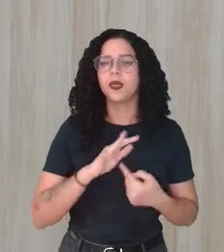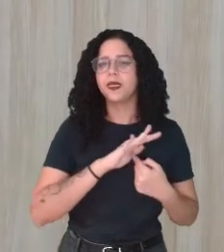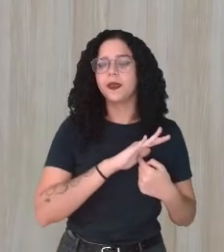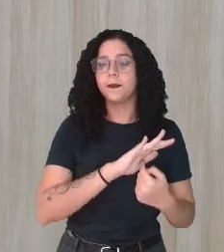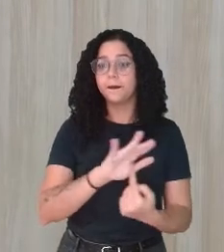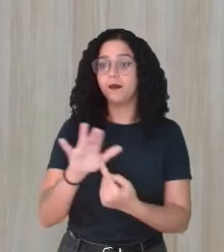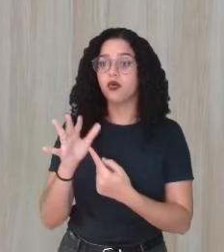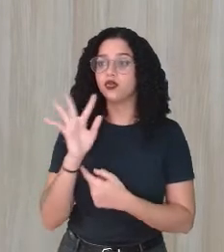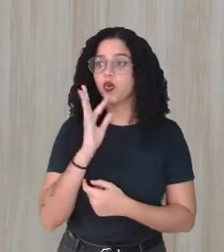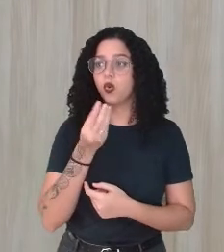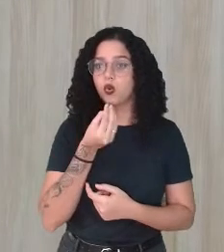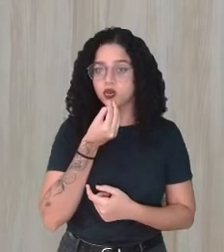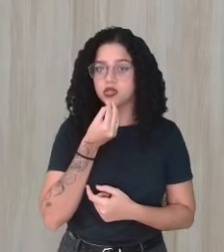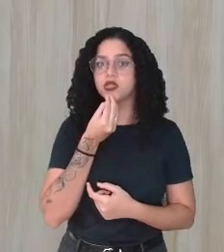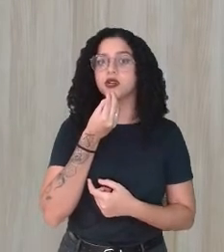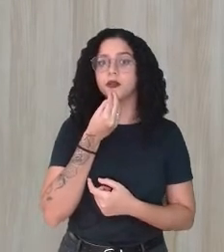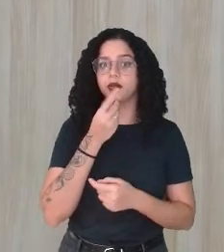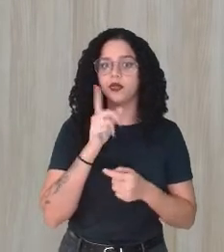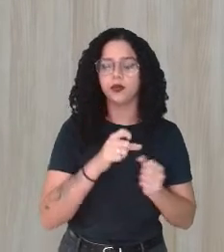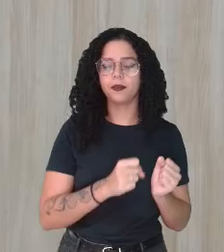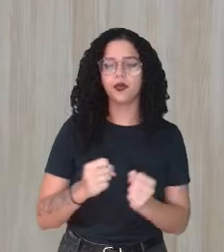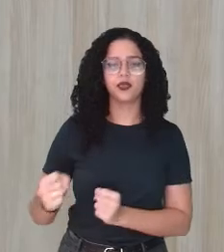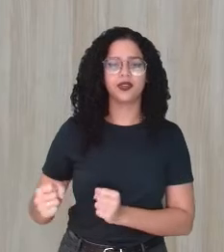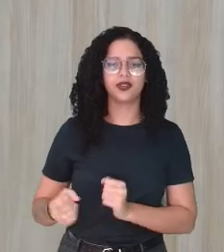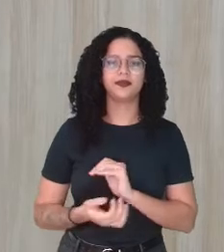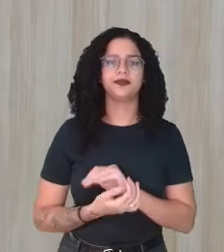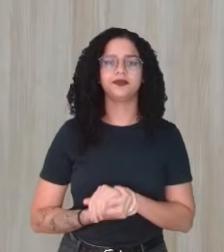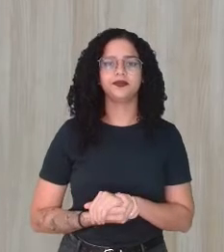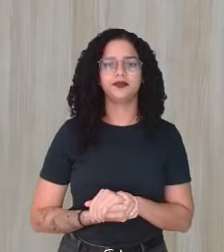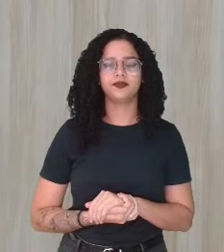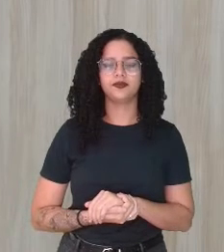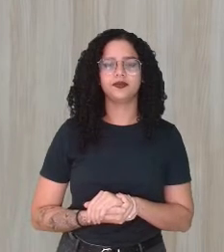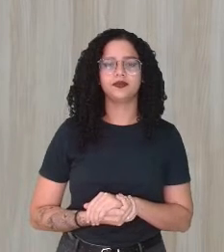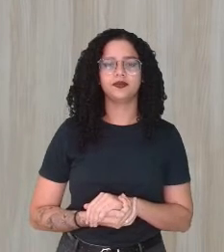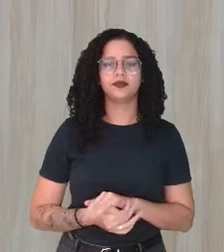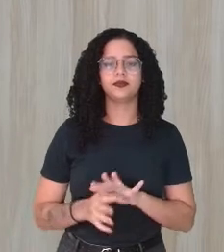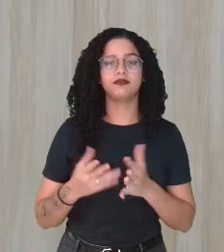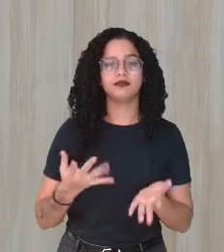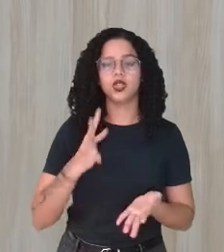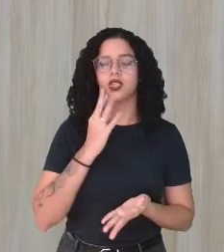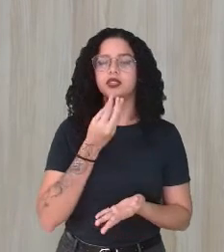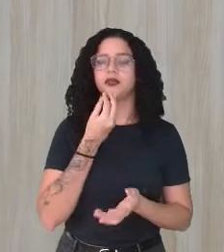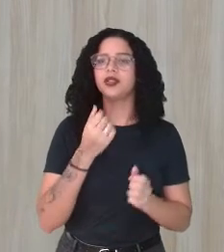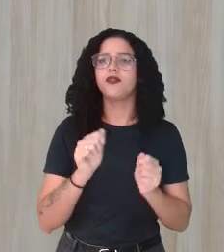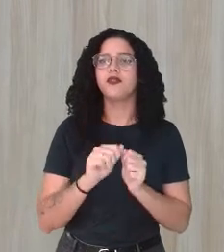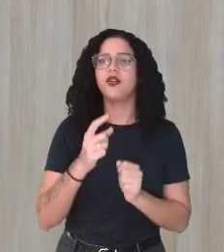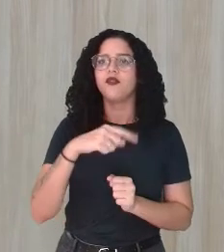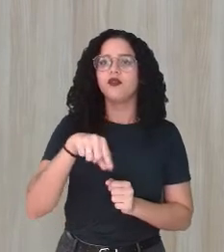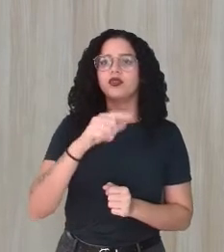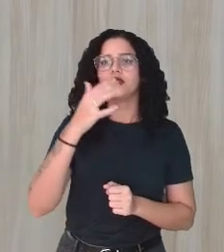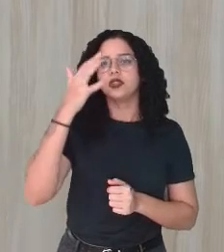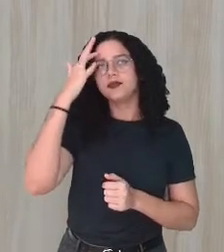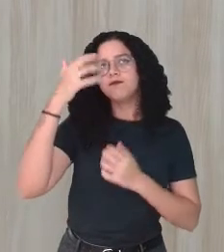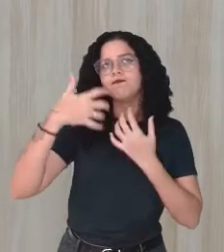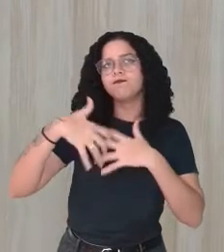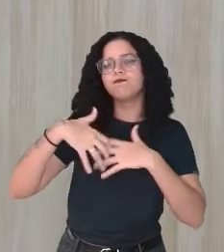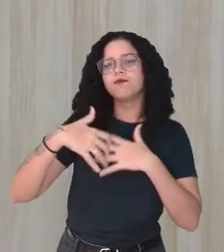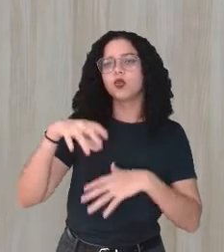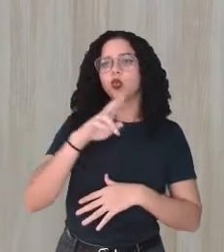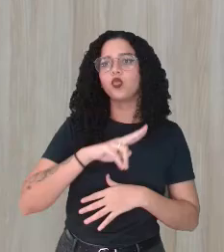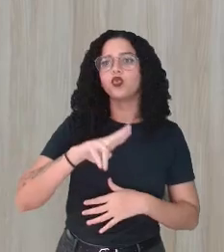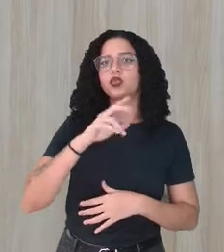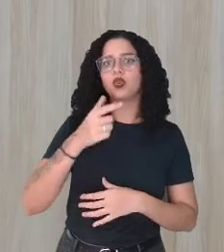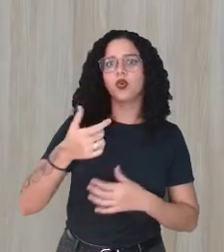no início da nossa aula. Conhecimento é poder. É poder. E aí, conhecimento faz você raciocinar. Utilizar